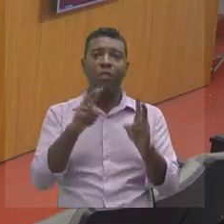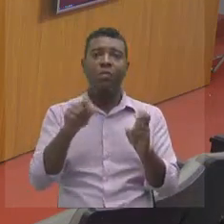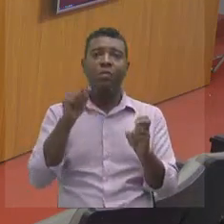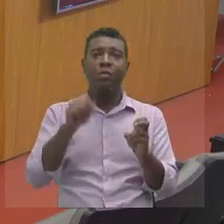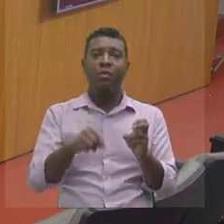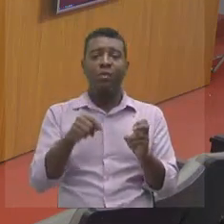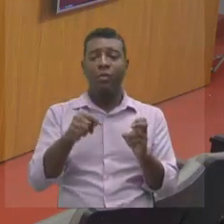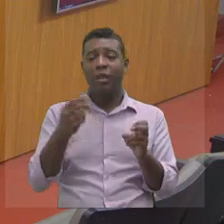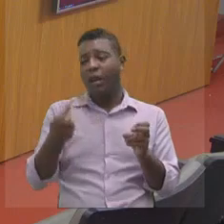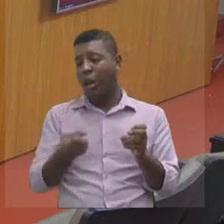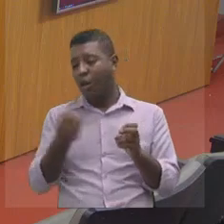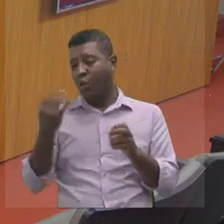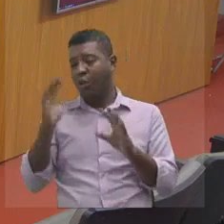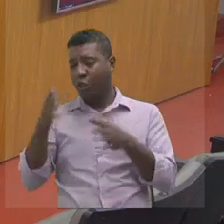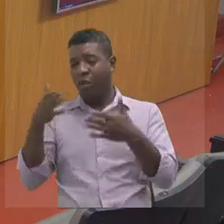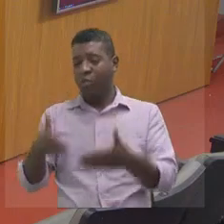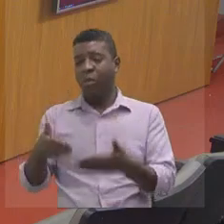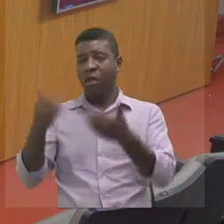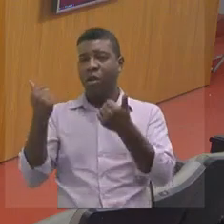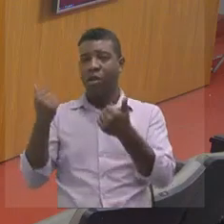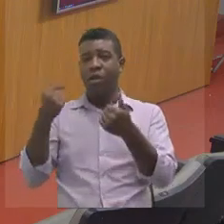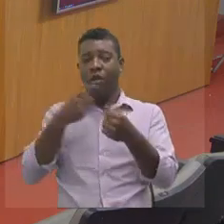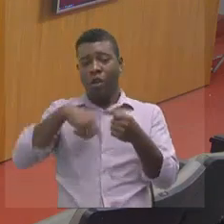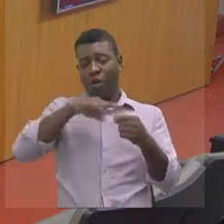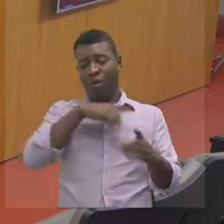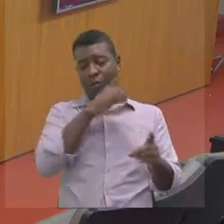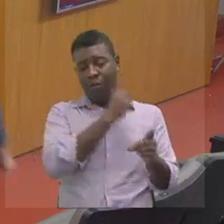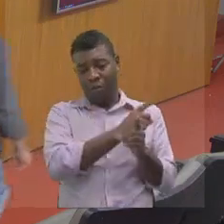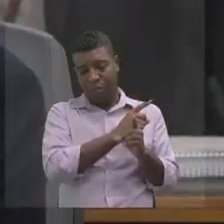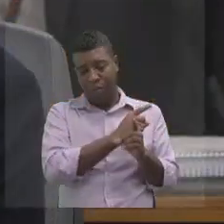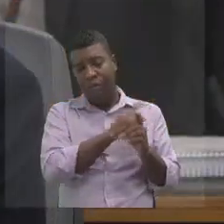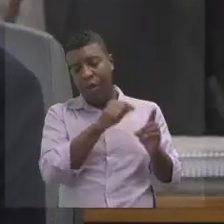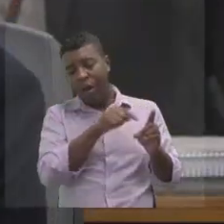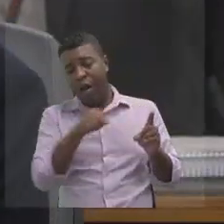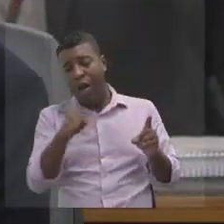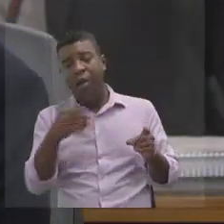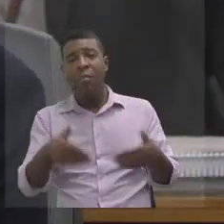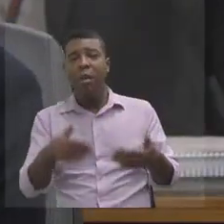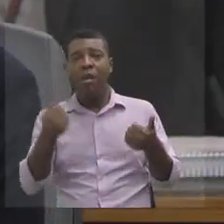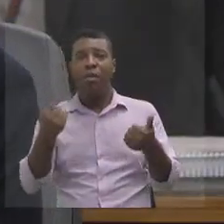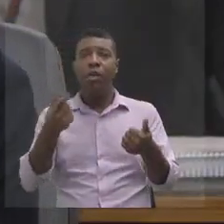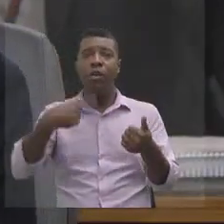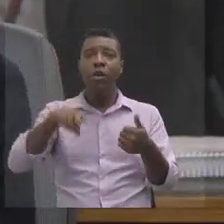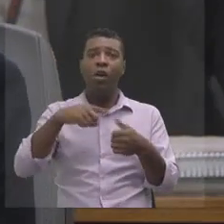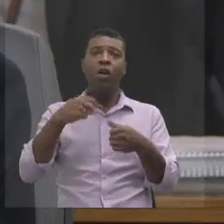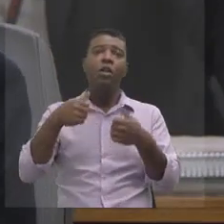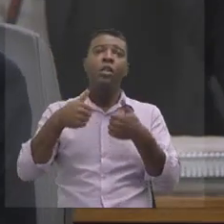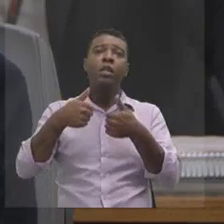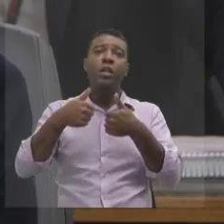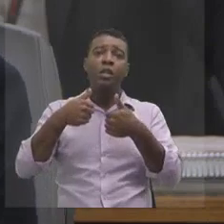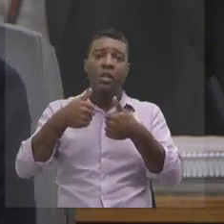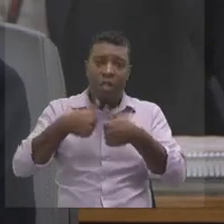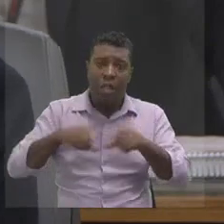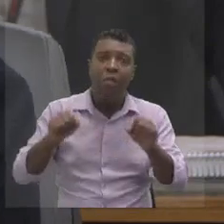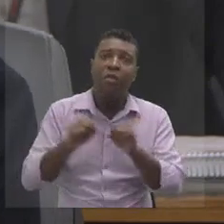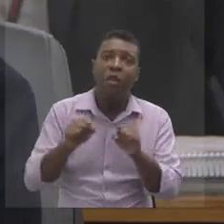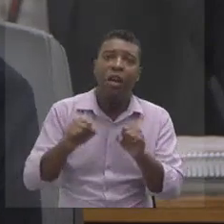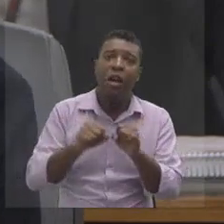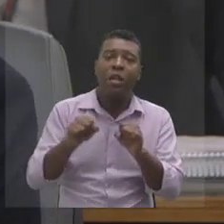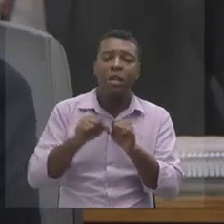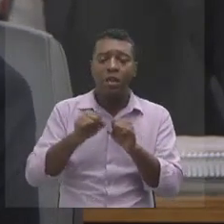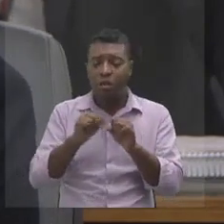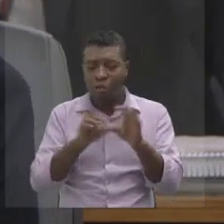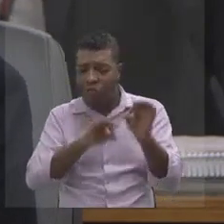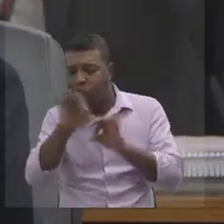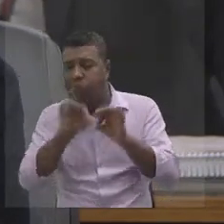trechos teve algum avanço dentro da nossa última encontro então a gente também tá com esse compromisso do regional do Dr fazer aquele mapeamento e o gabinete está sempre à disposição